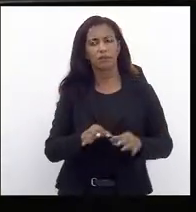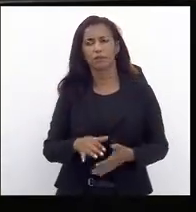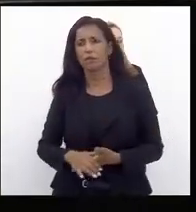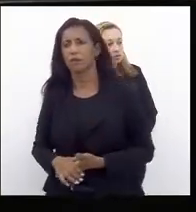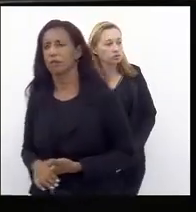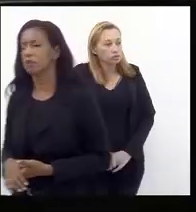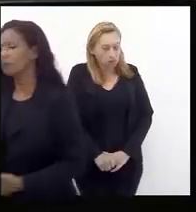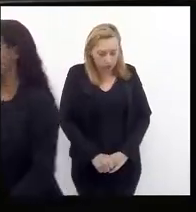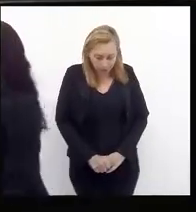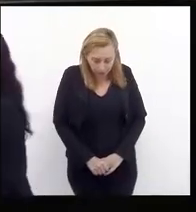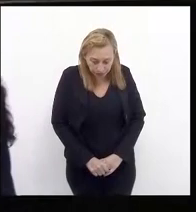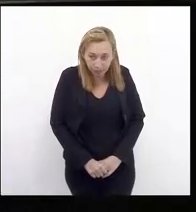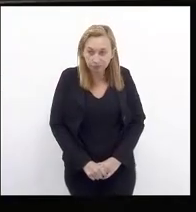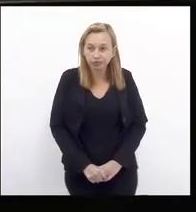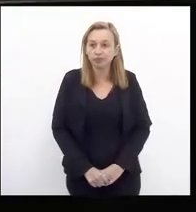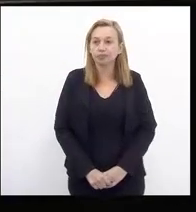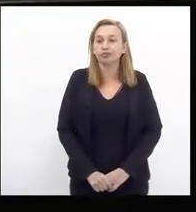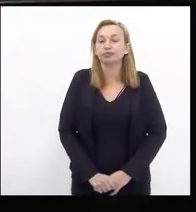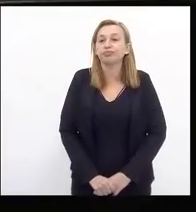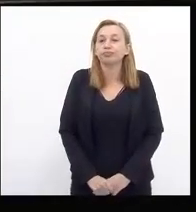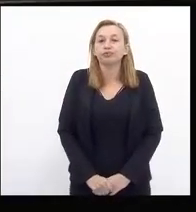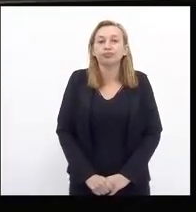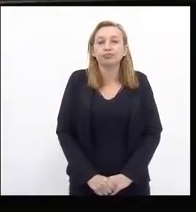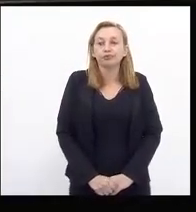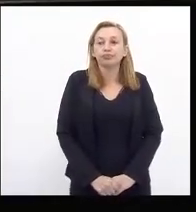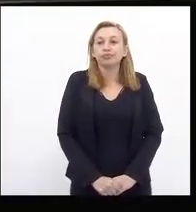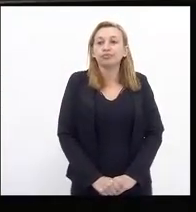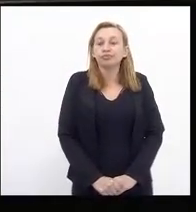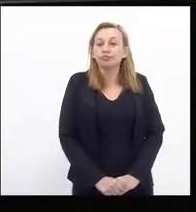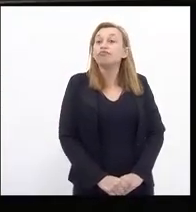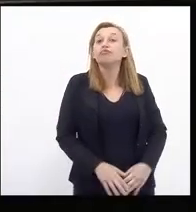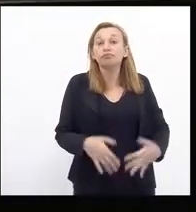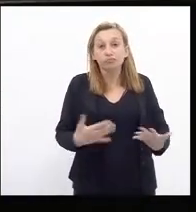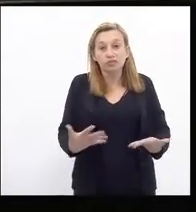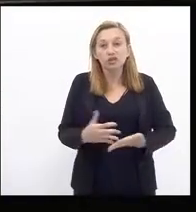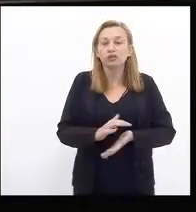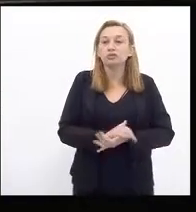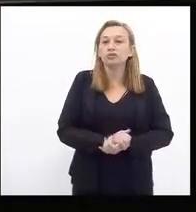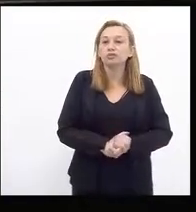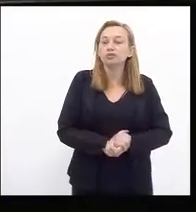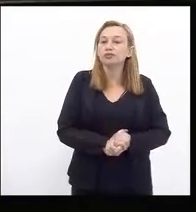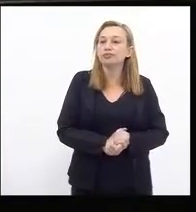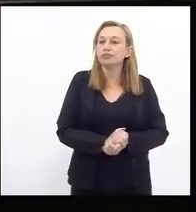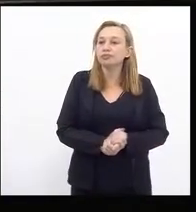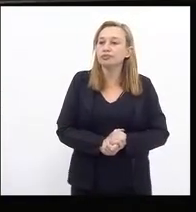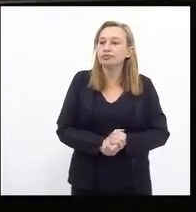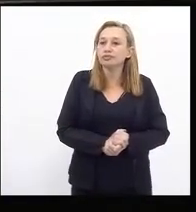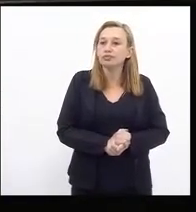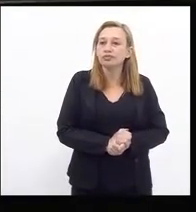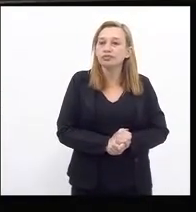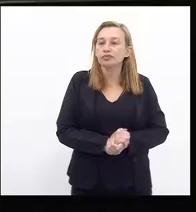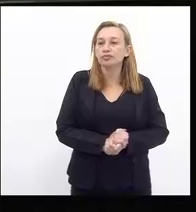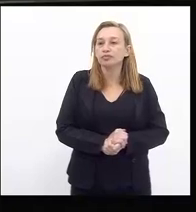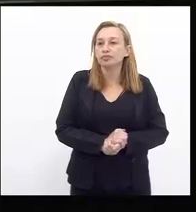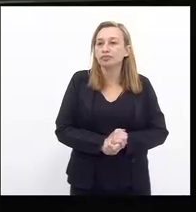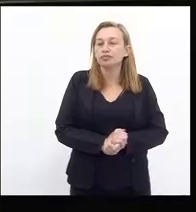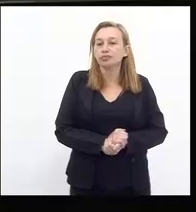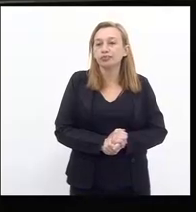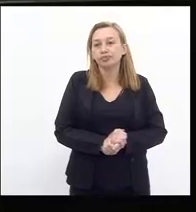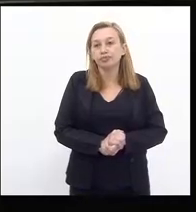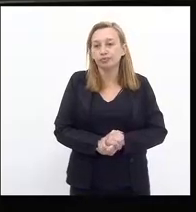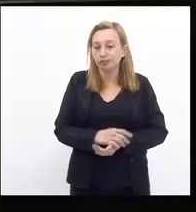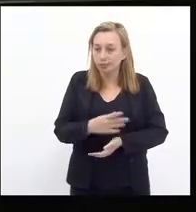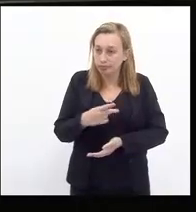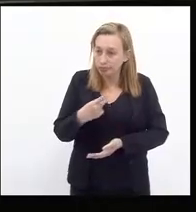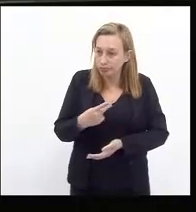que nós estamos voltando hoje então deixamos aqui a nossa contrariedades é esse